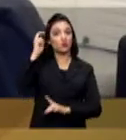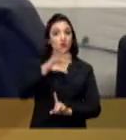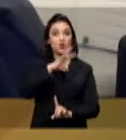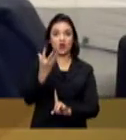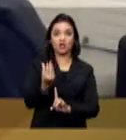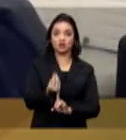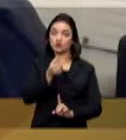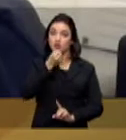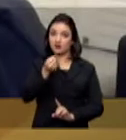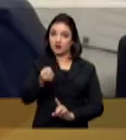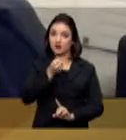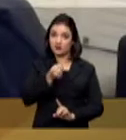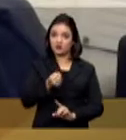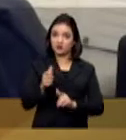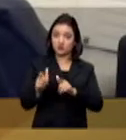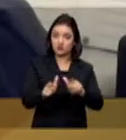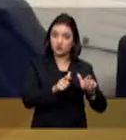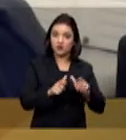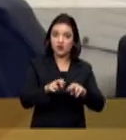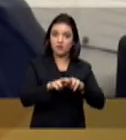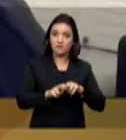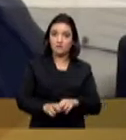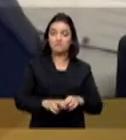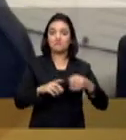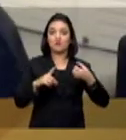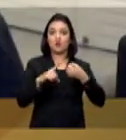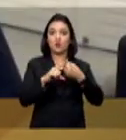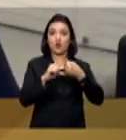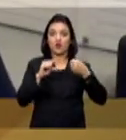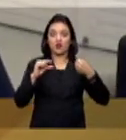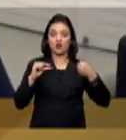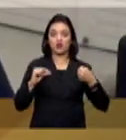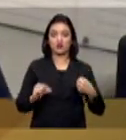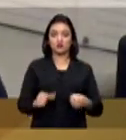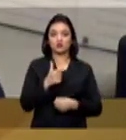nos termos do artigo 221 da Constituição Federal de